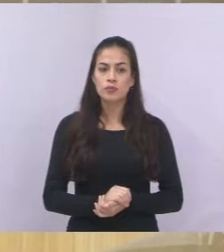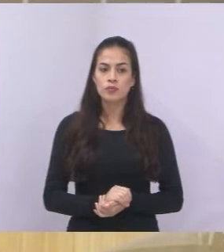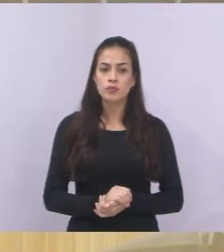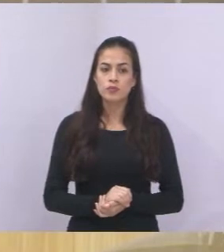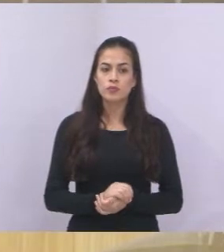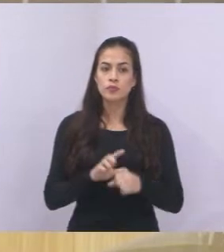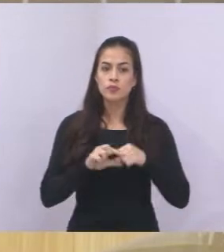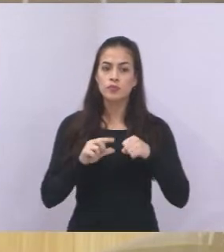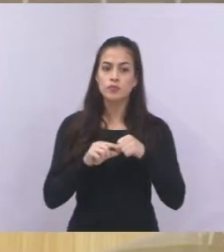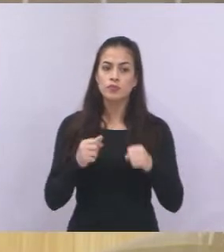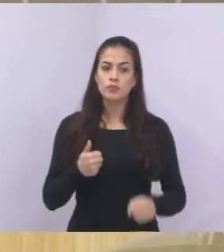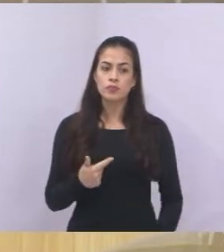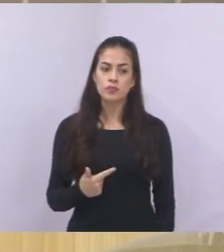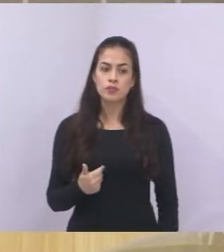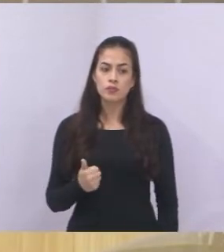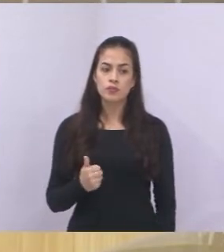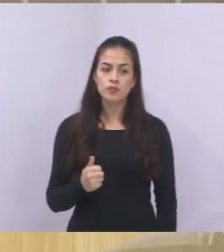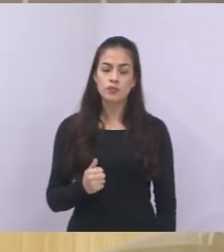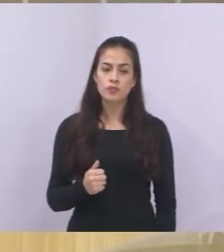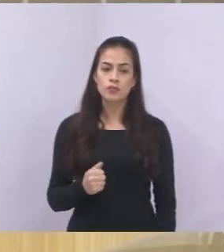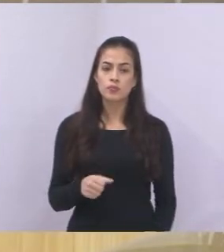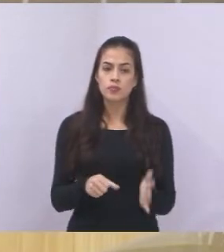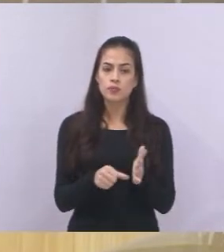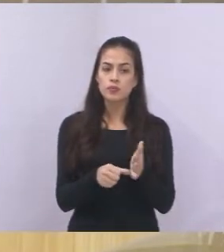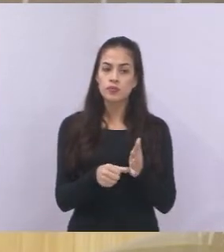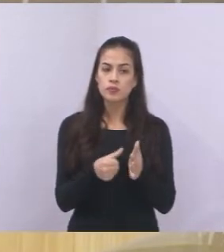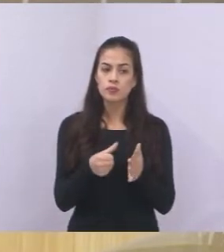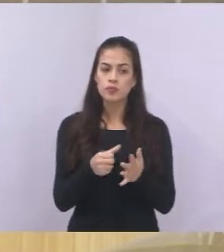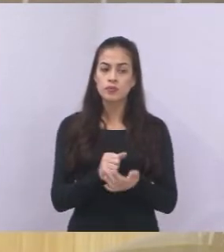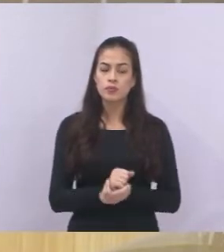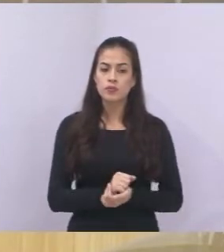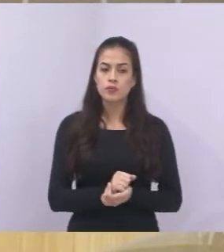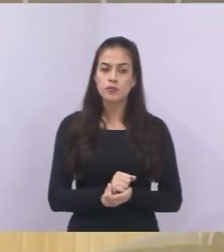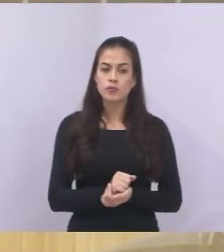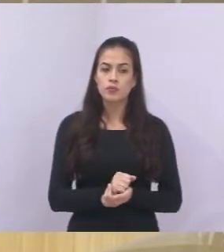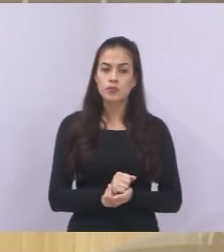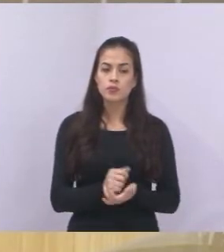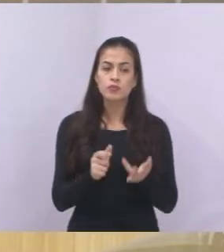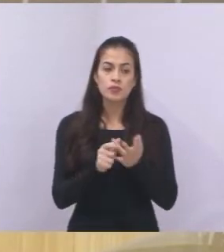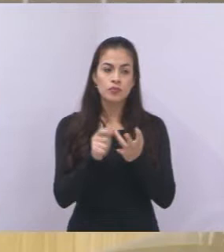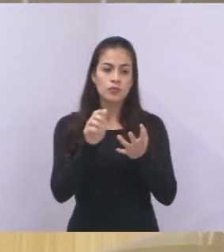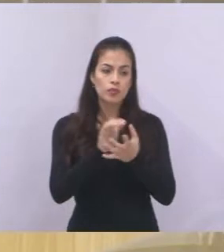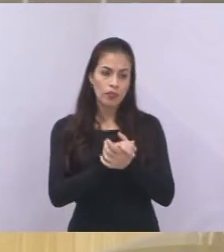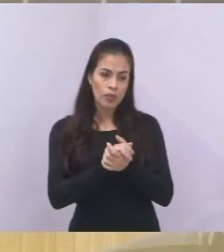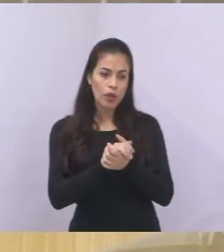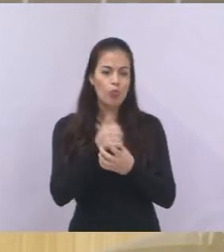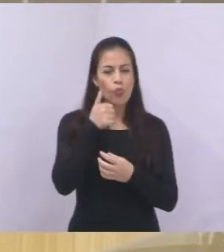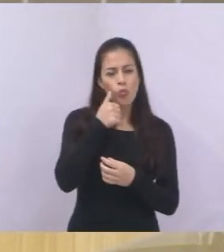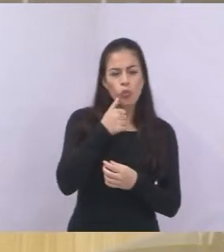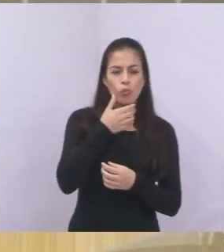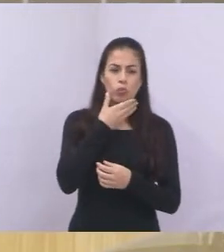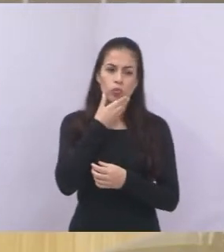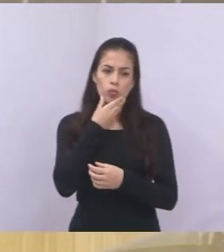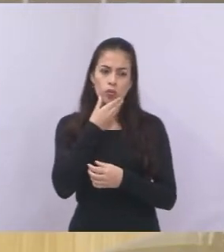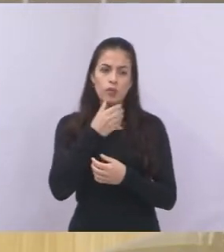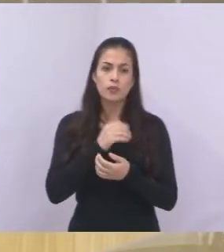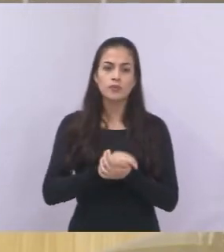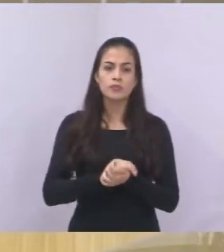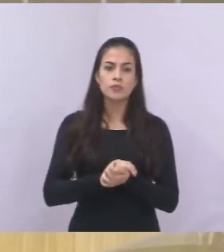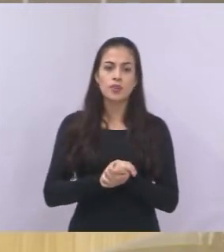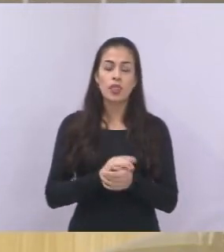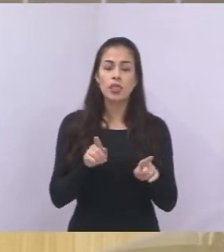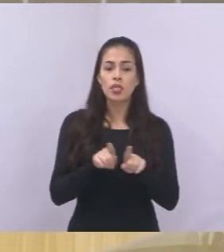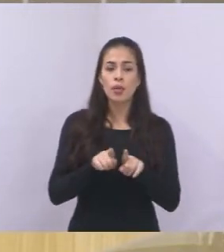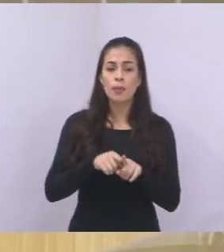21. Inciso 1º. O cônjuge, a companheira, o companheiro e os filhos de